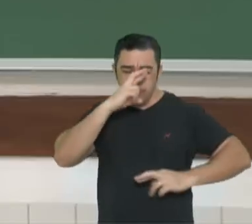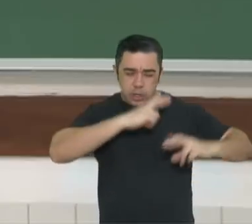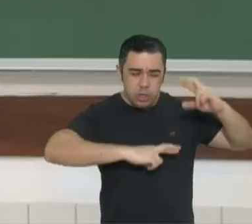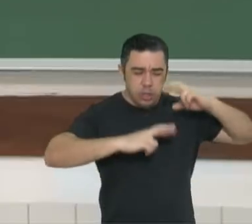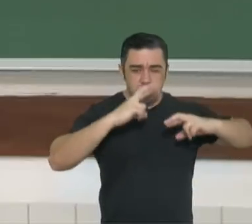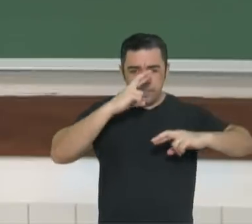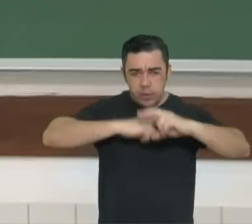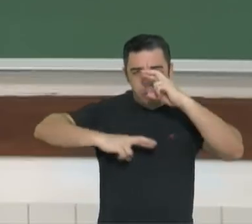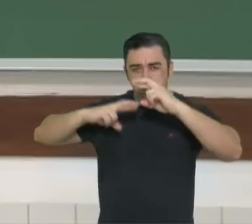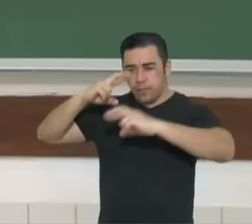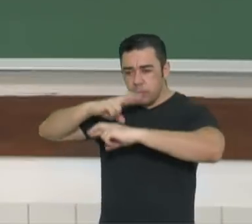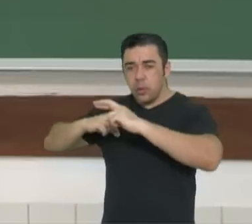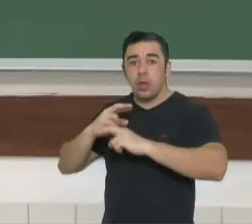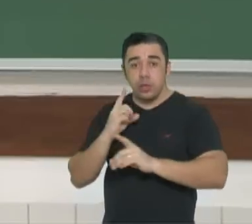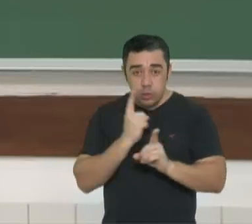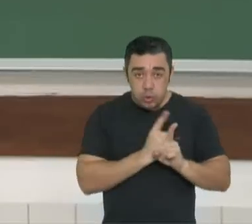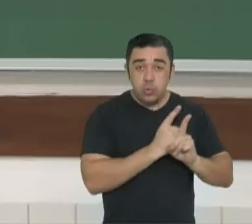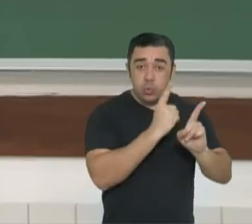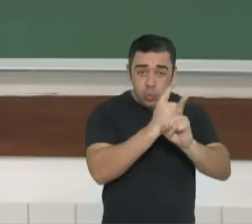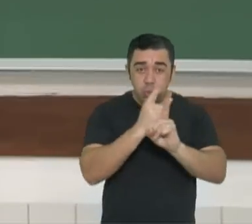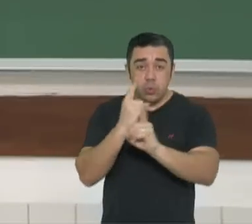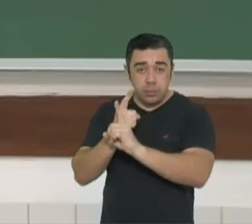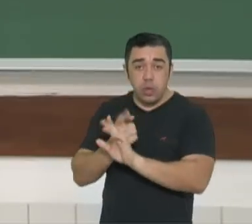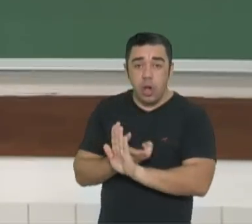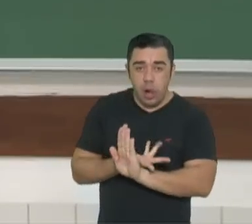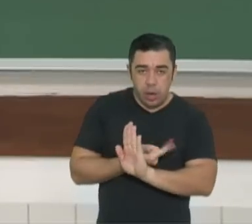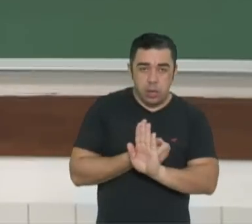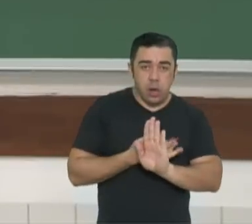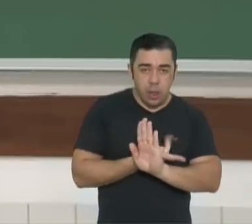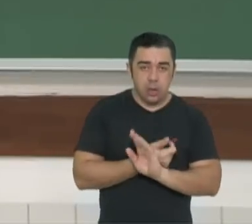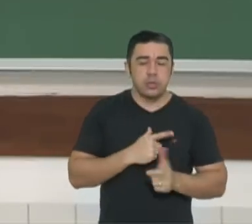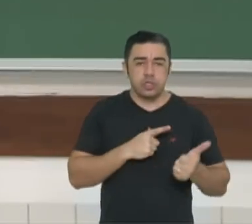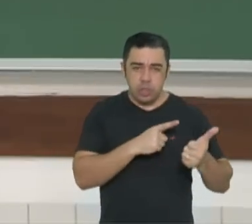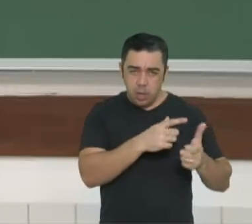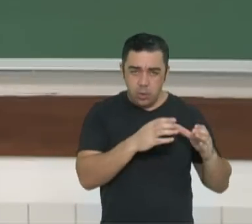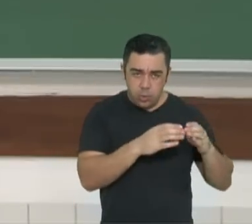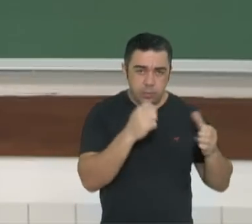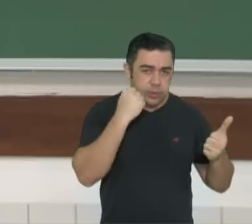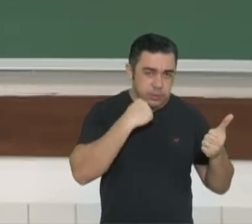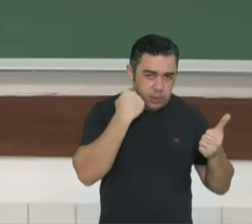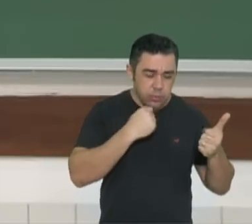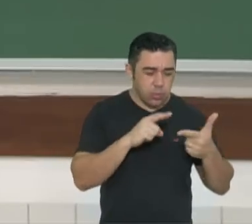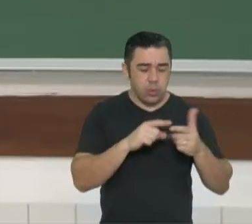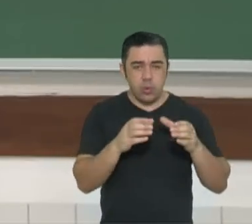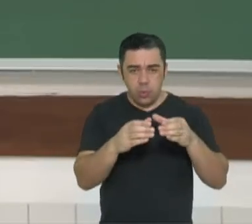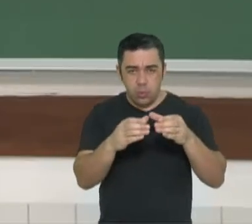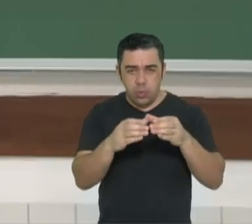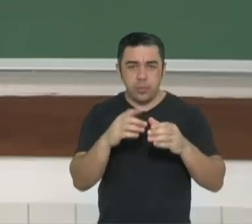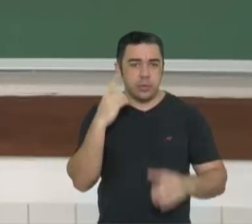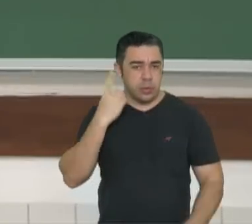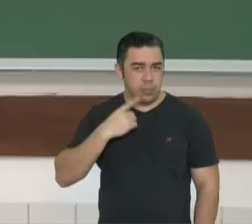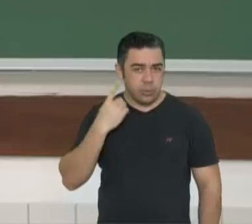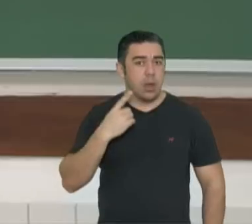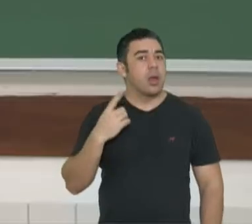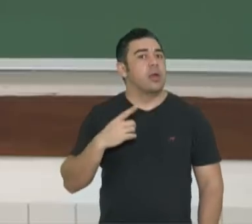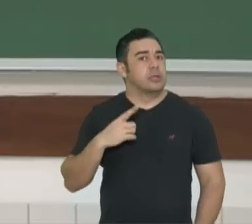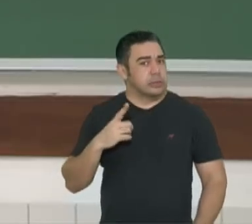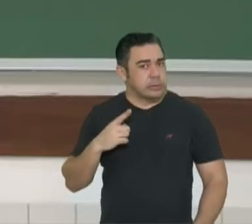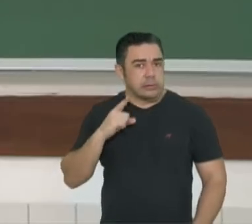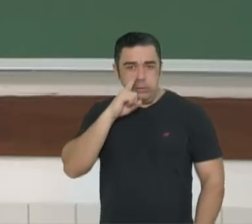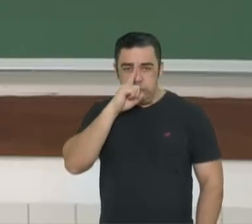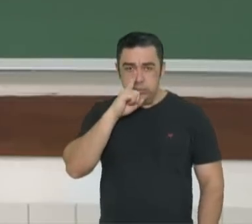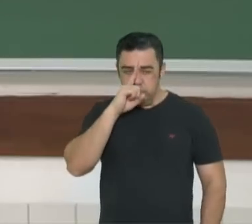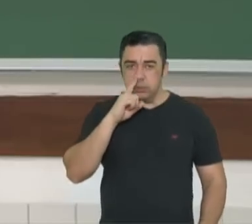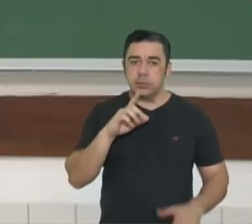delas descobriram casos de corrupção envolvendo senadores, deputados. Então havia um clima muito pior a ele e